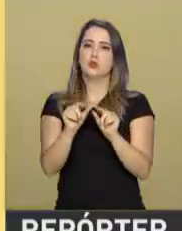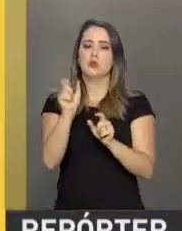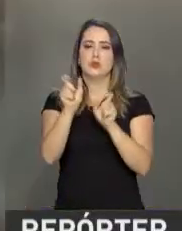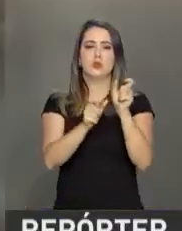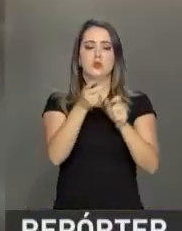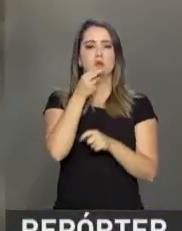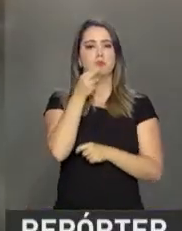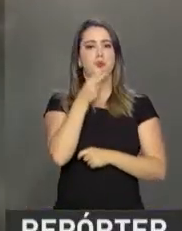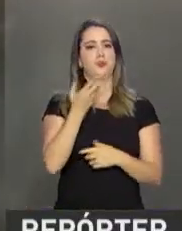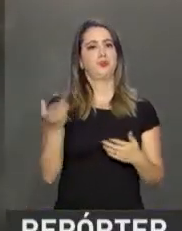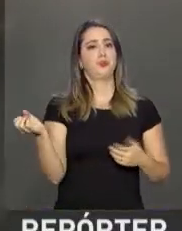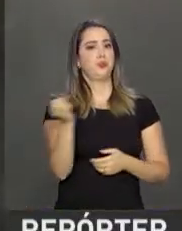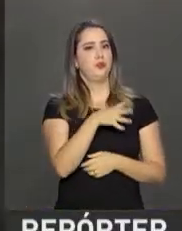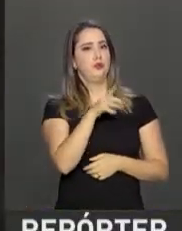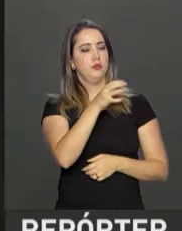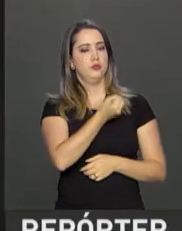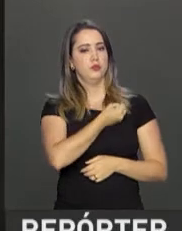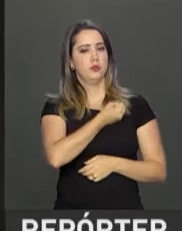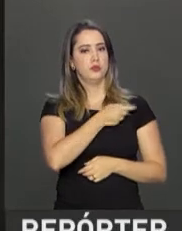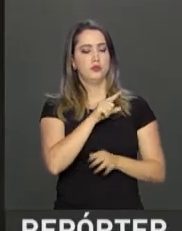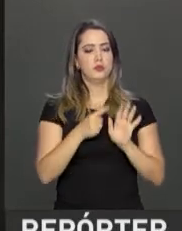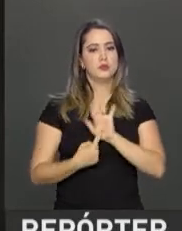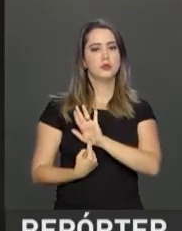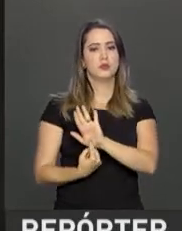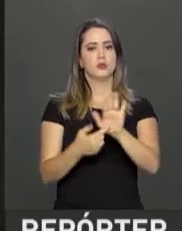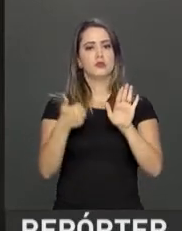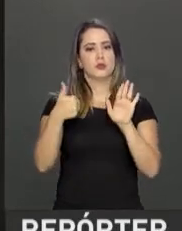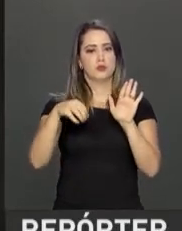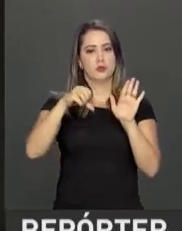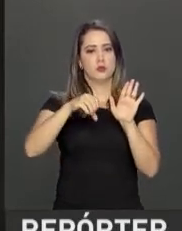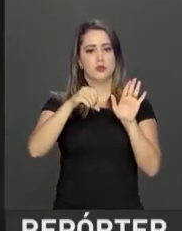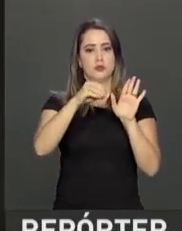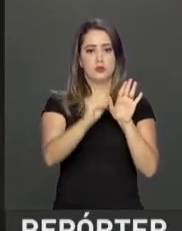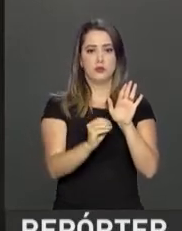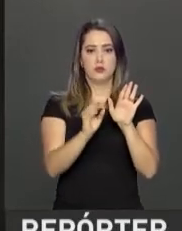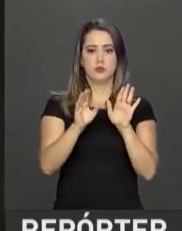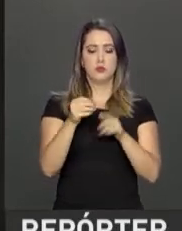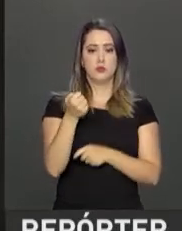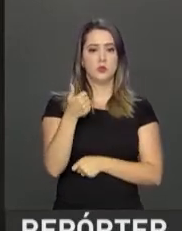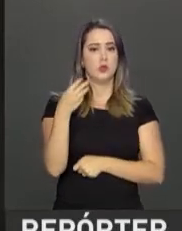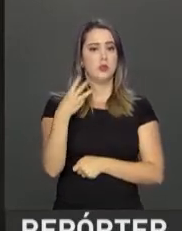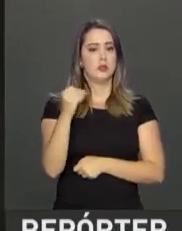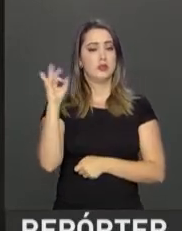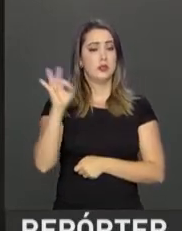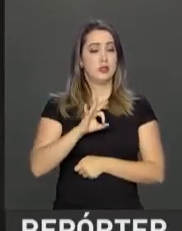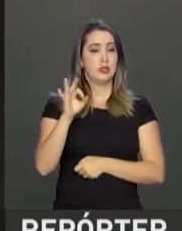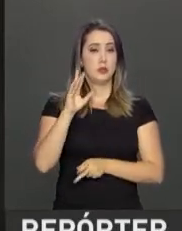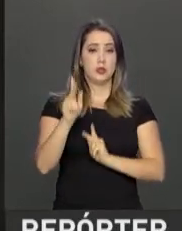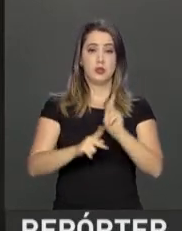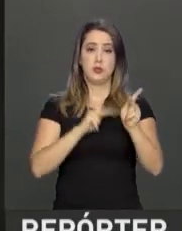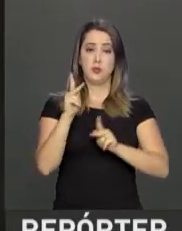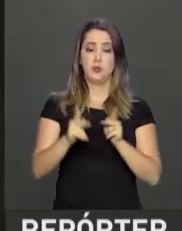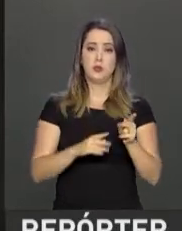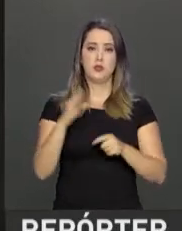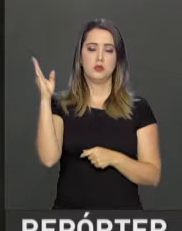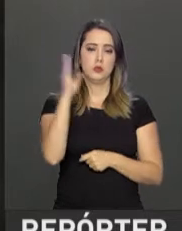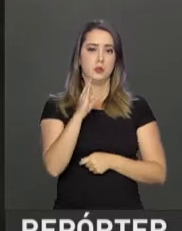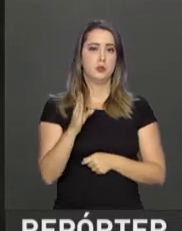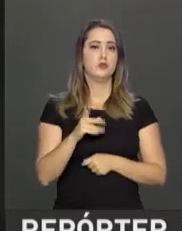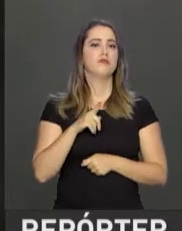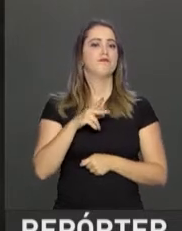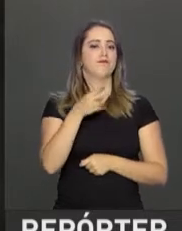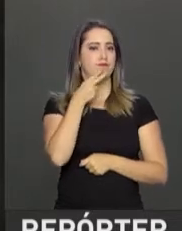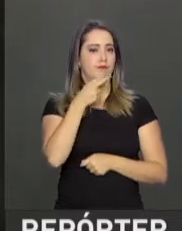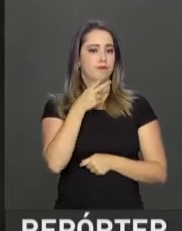novos dados do ministério da saúde mostram que em 1990 quase 30% da população brasileira fumava